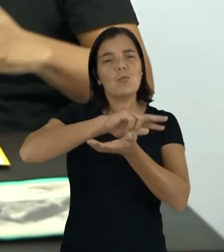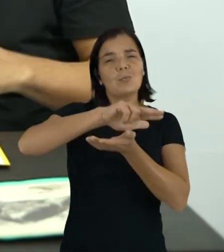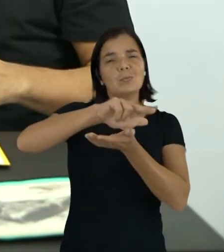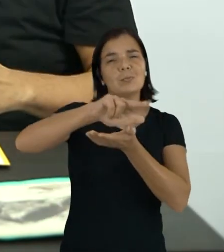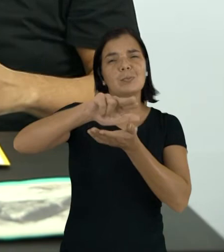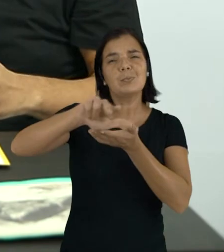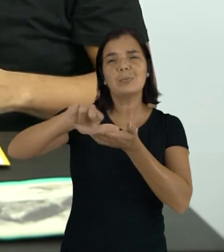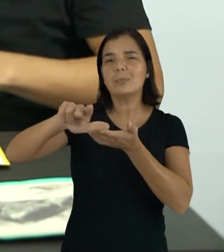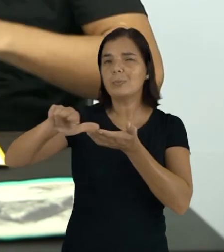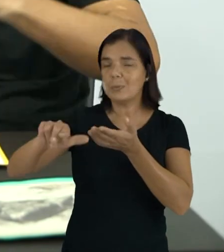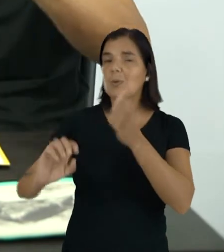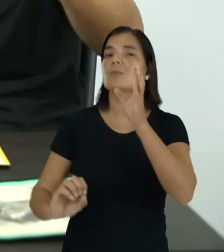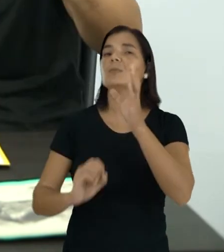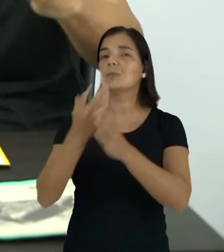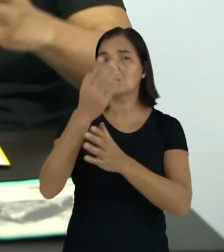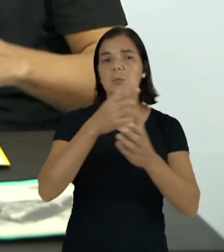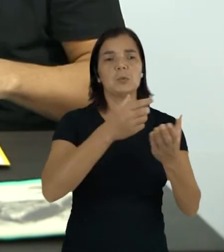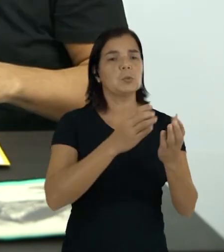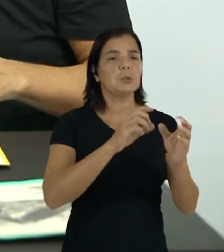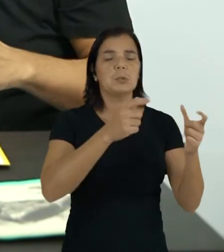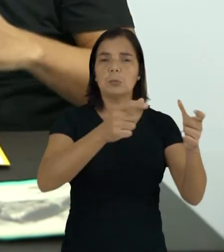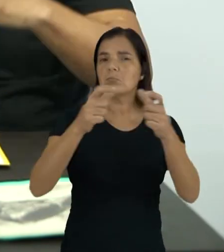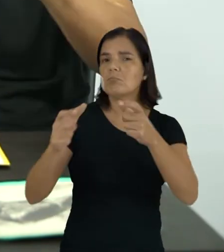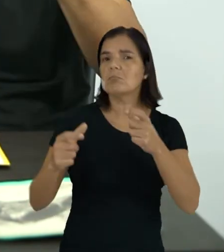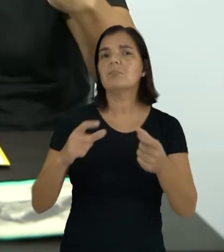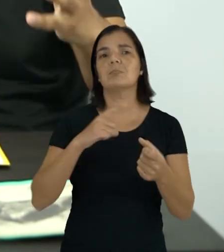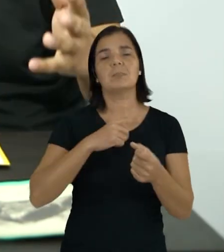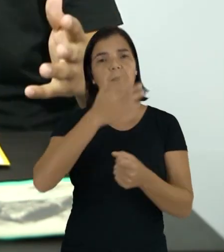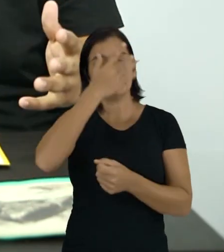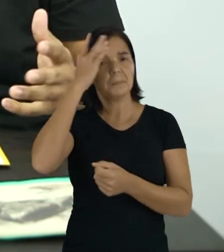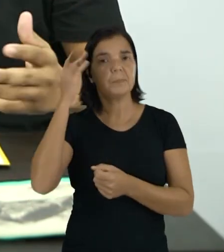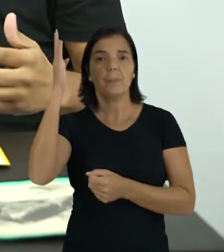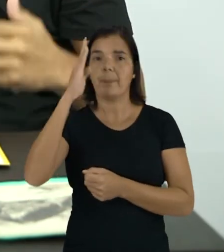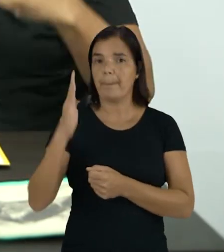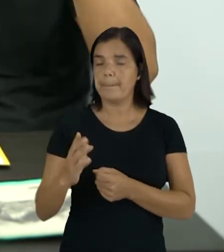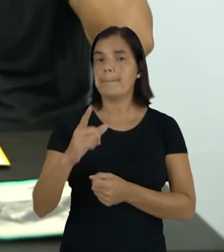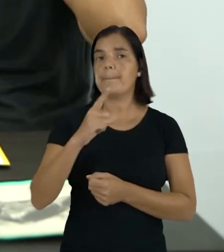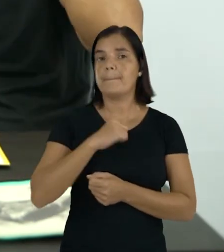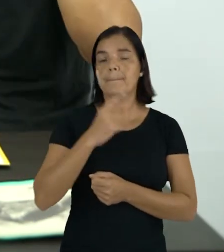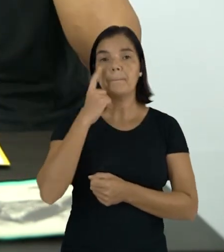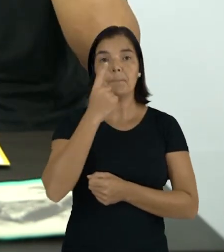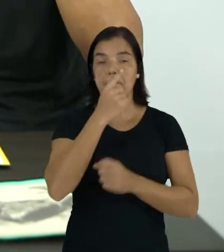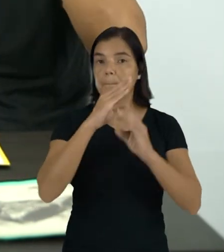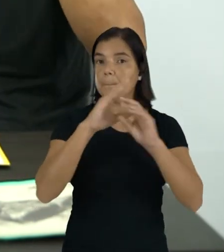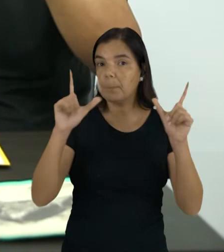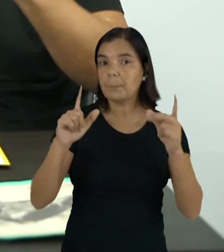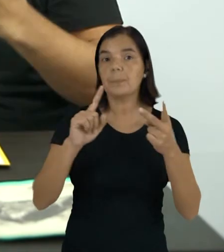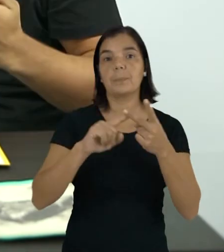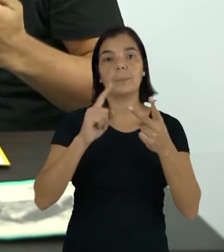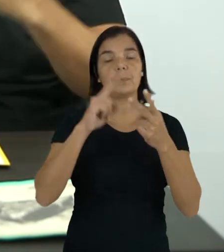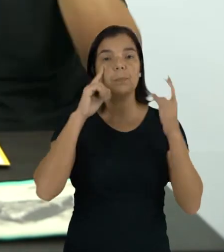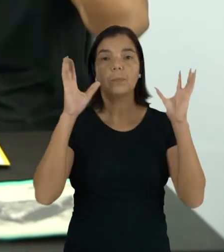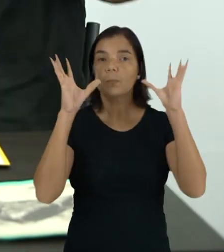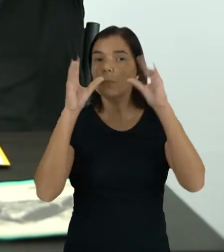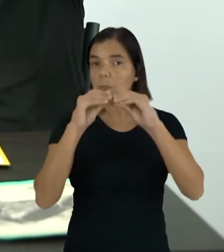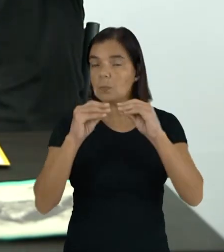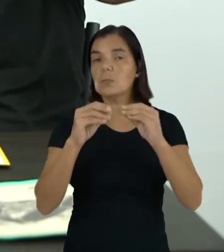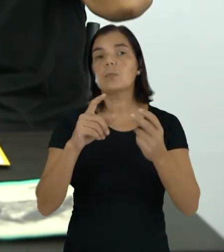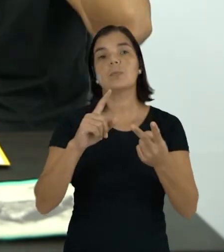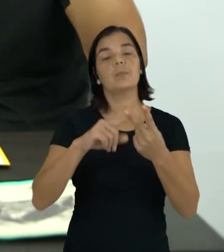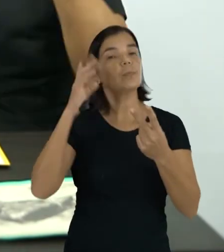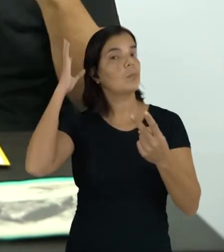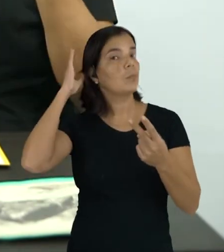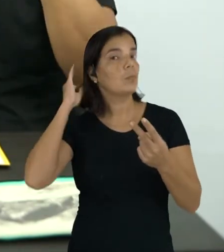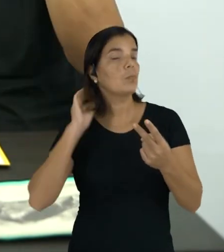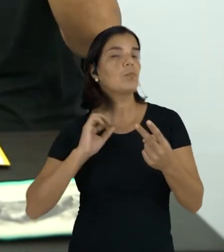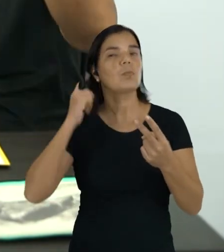diversidade muito grande, origens de todos os tipos. Nós temos pessoas no Brasil que têm os olhos claros, que têm os olhos escuros,